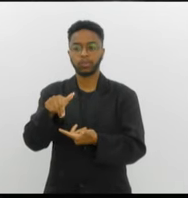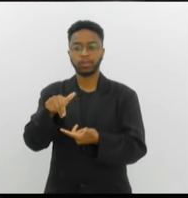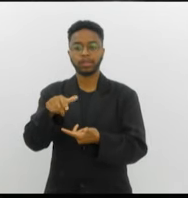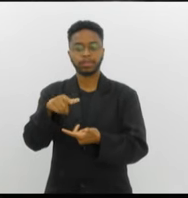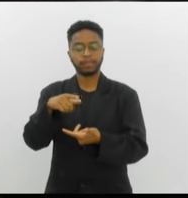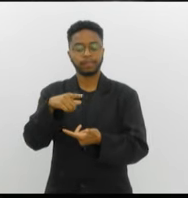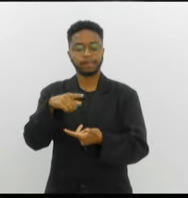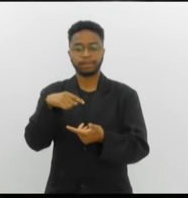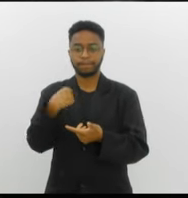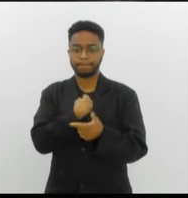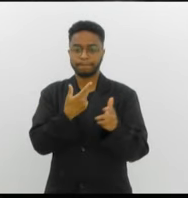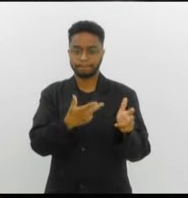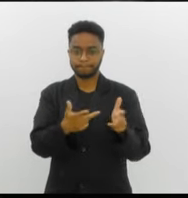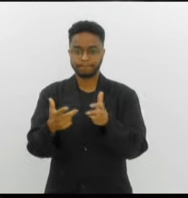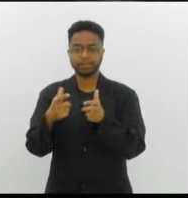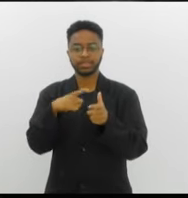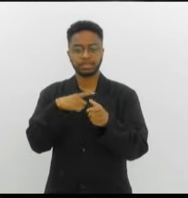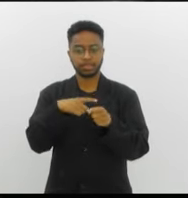uma forma